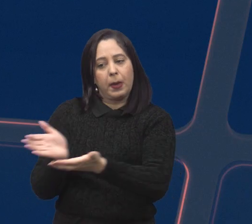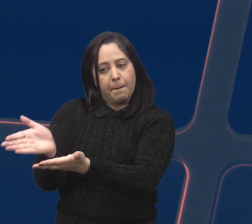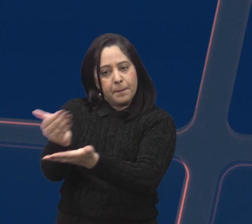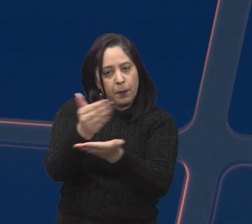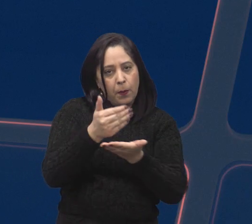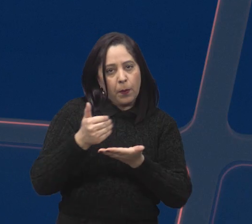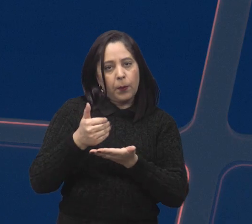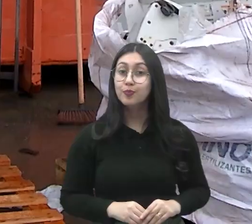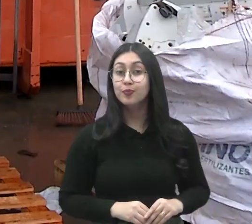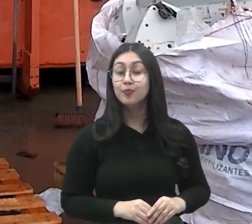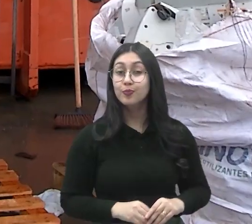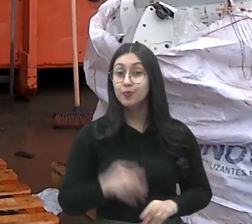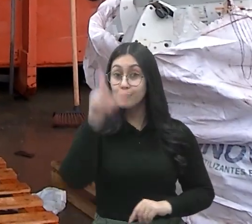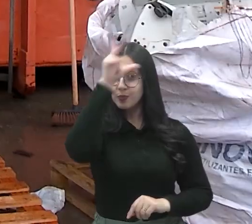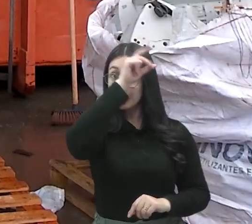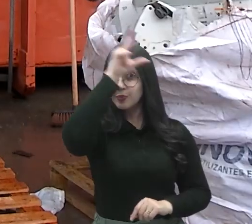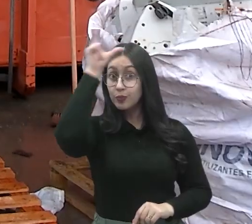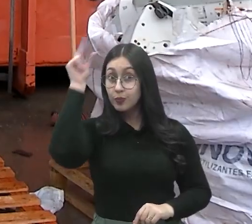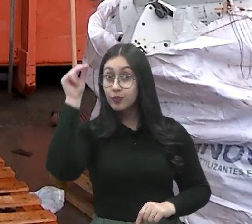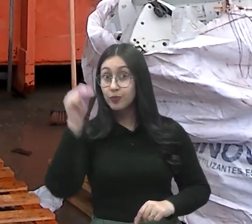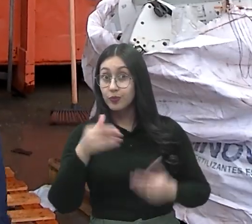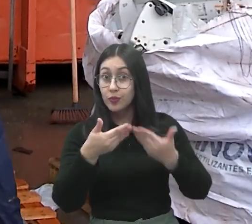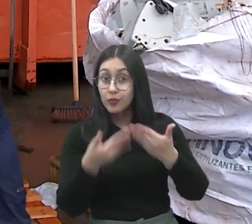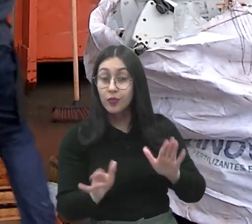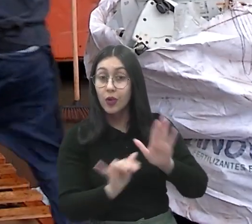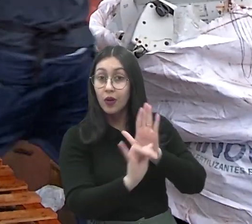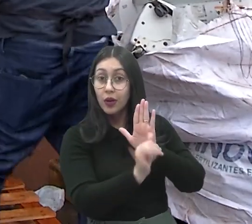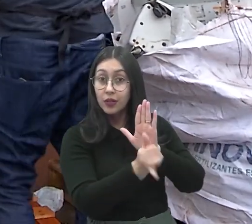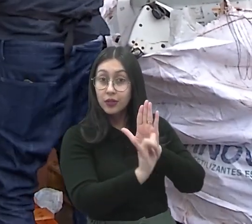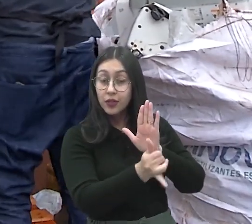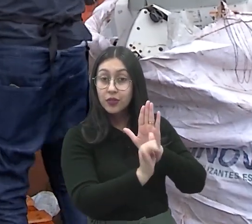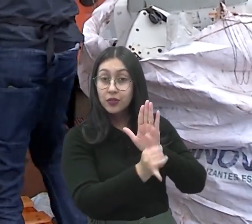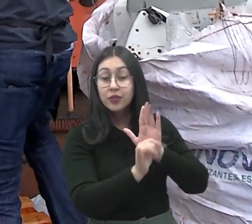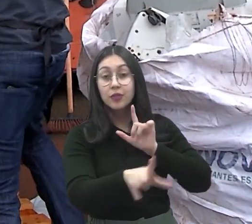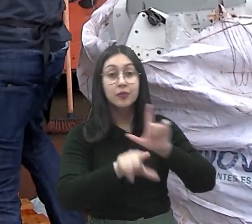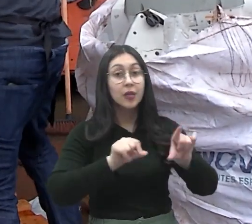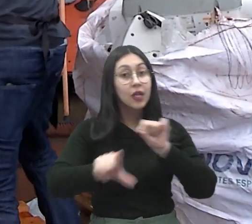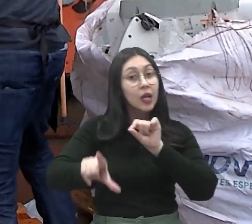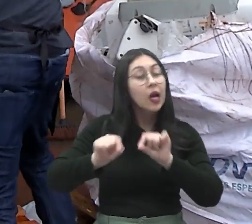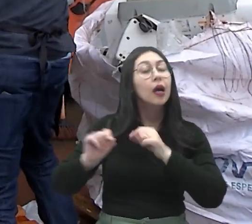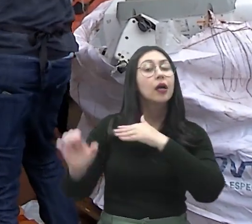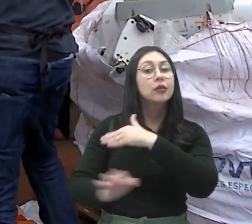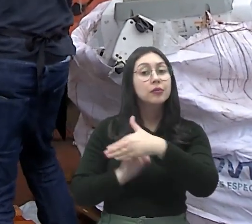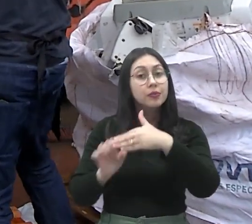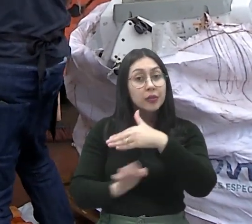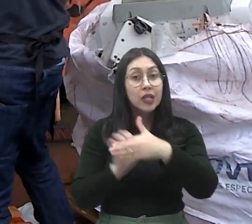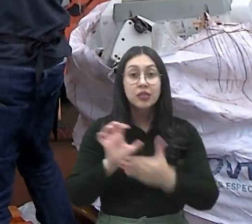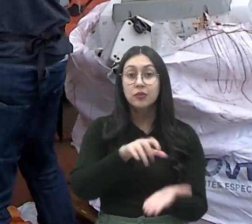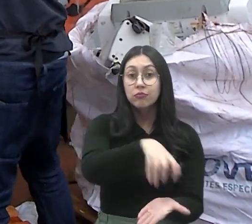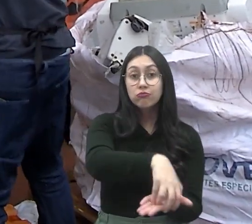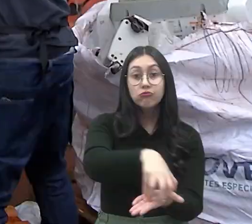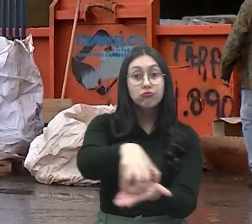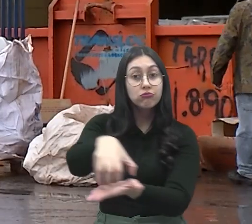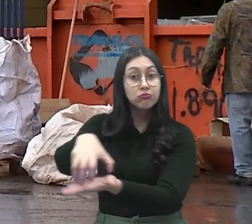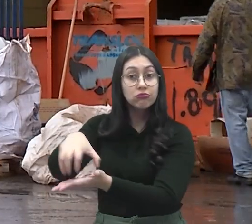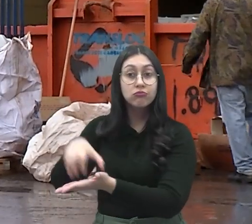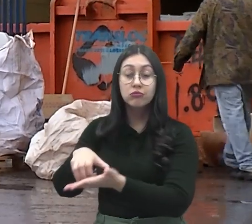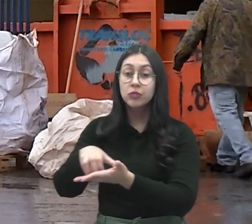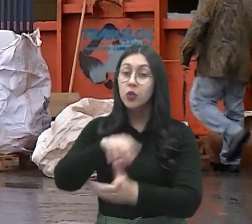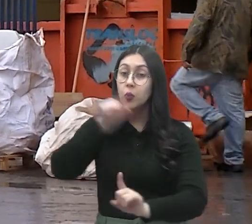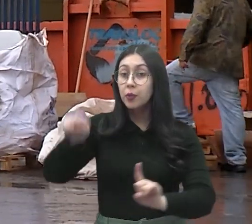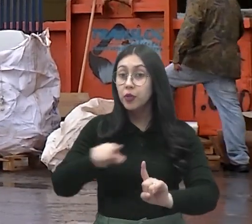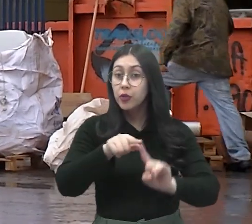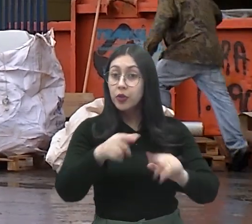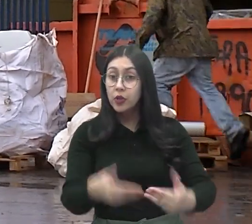integralmente o serviço. A Prefeitura publicou um edital de chamamento para selecionar empresas ou entidades que